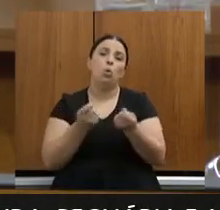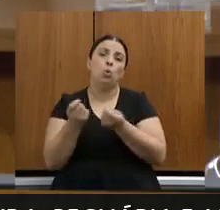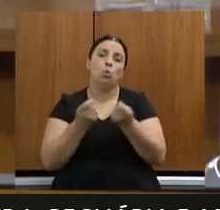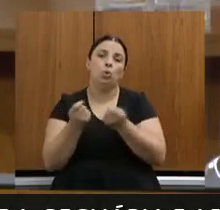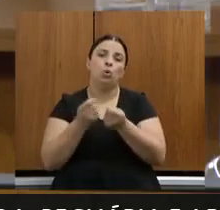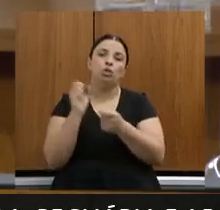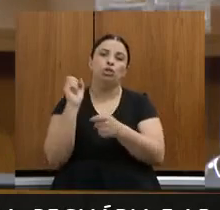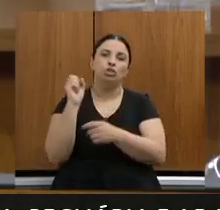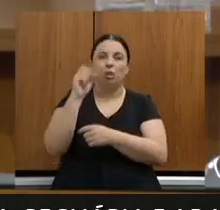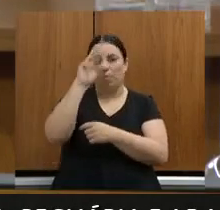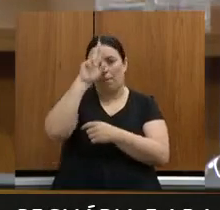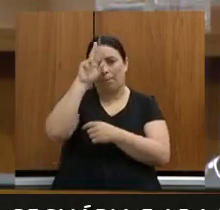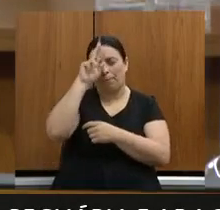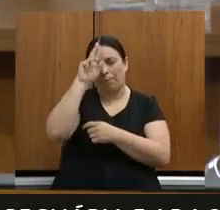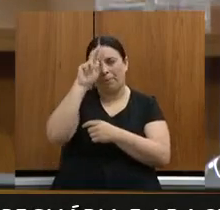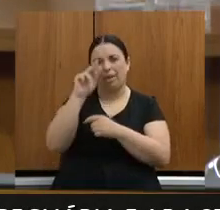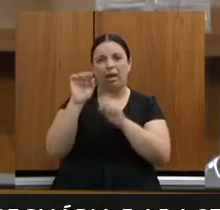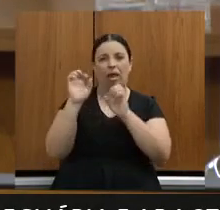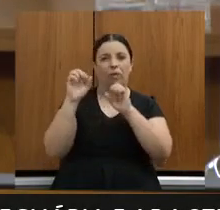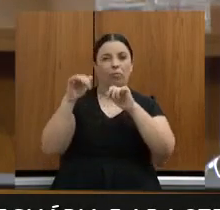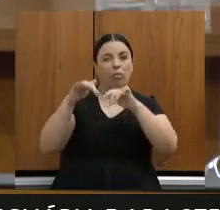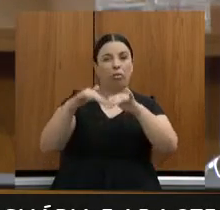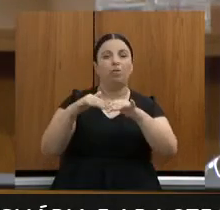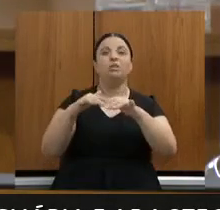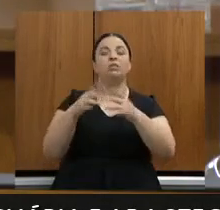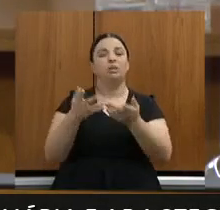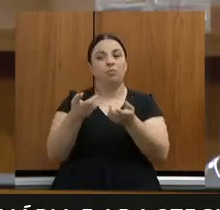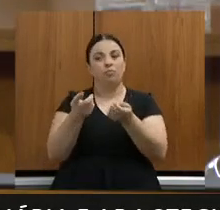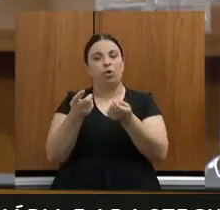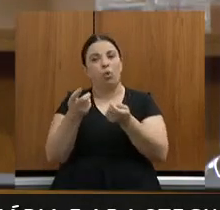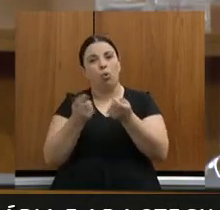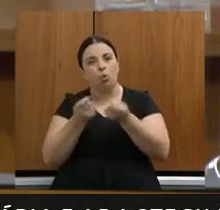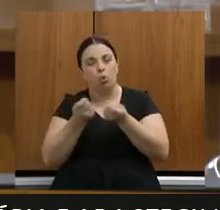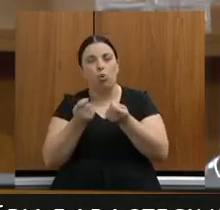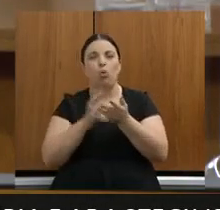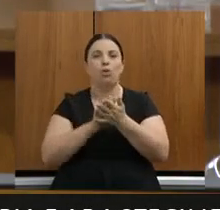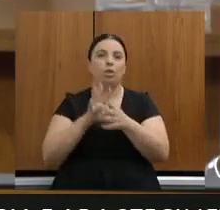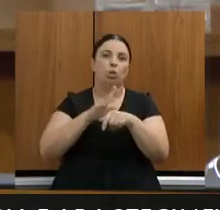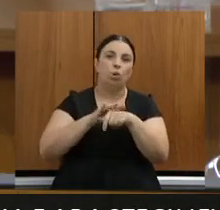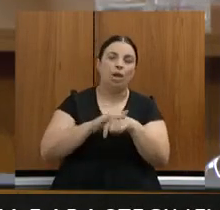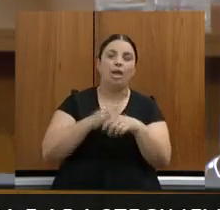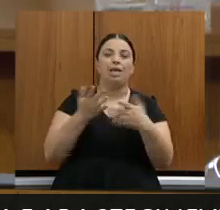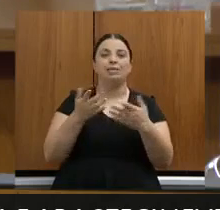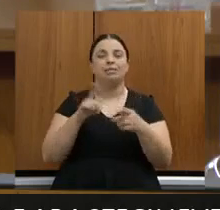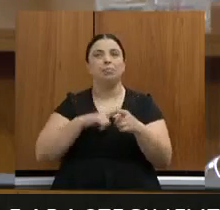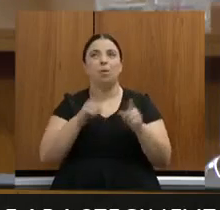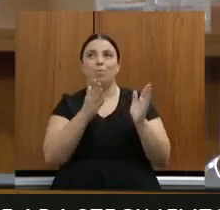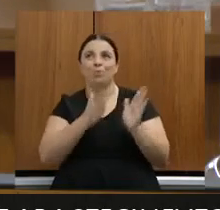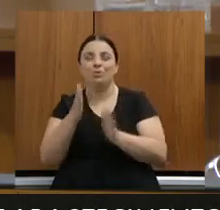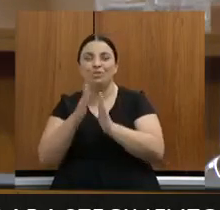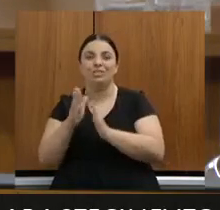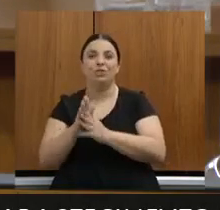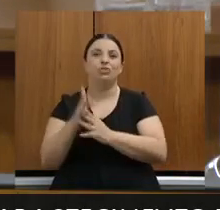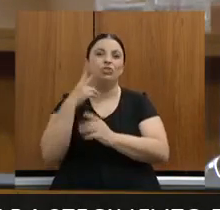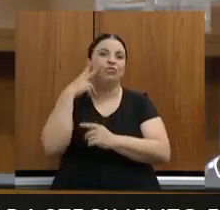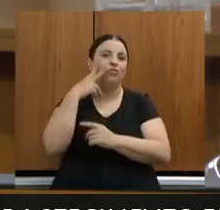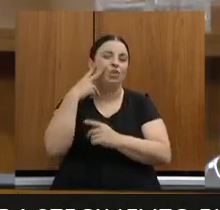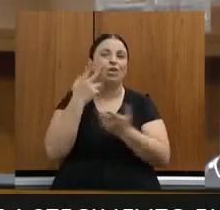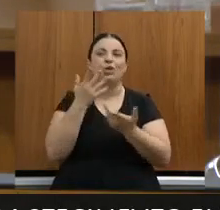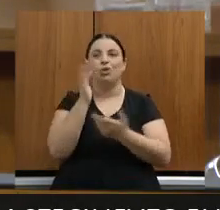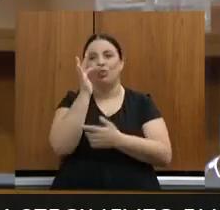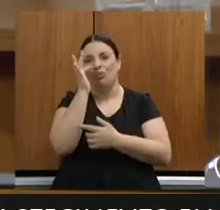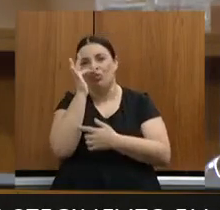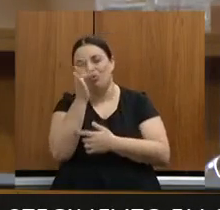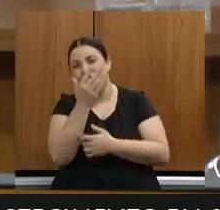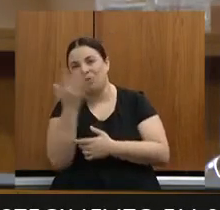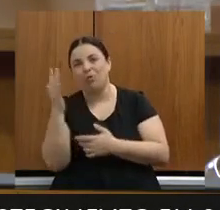tecnologia de pós-colheita que algo que preocupa muito os nossos agricultores produção de vinho de flores e